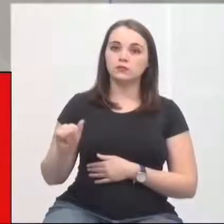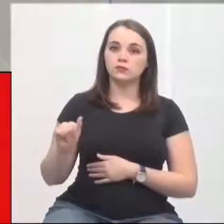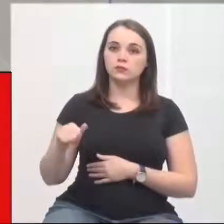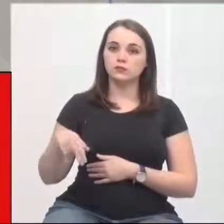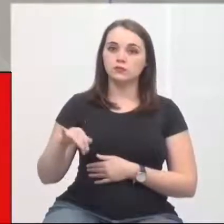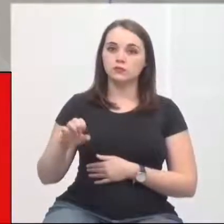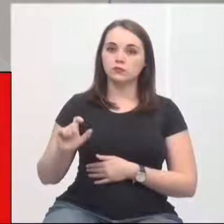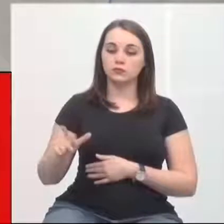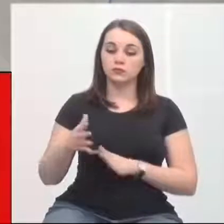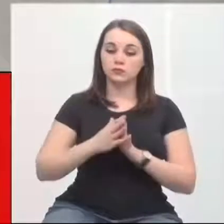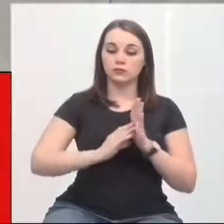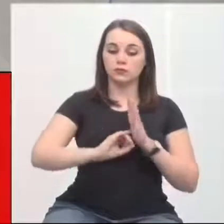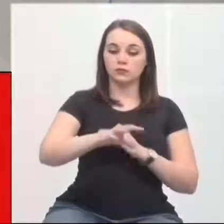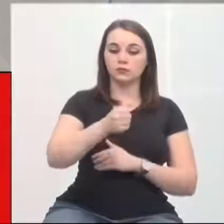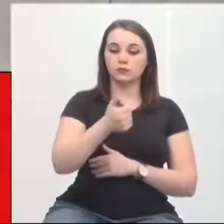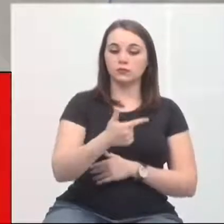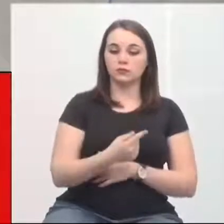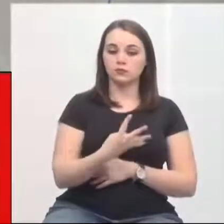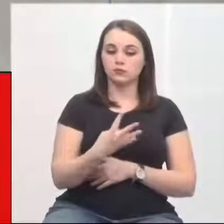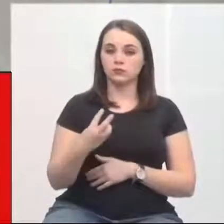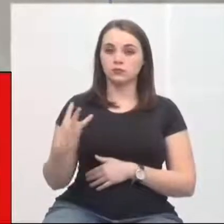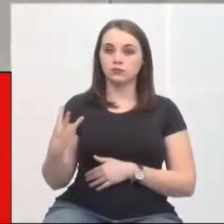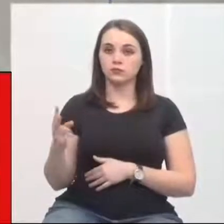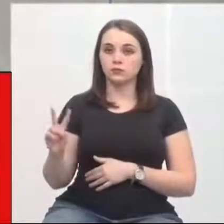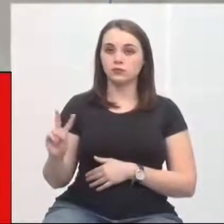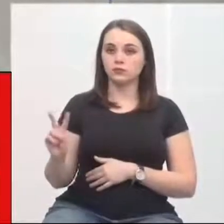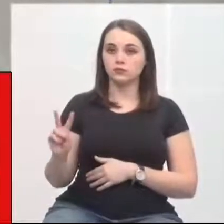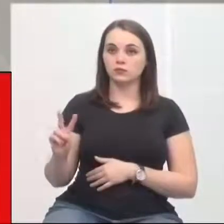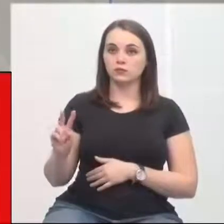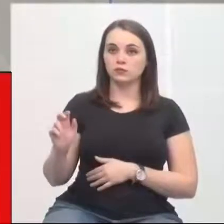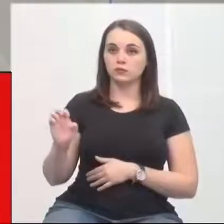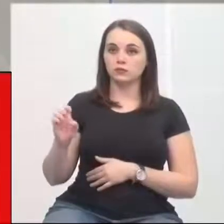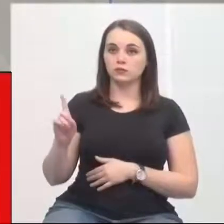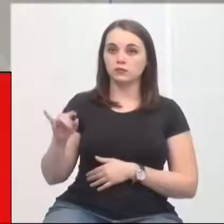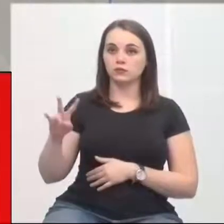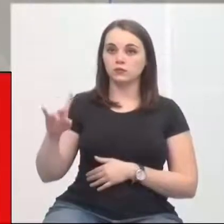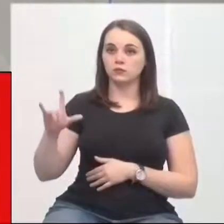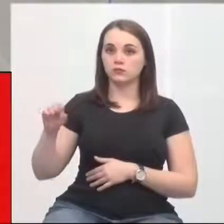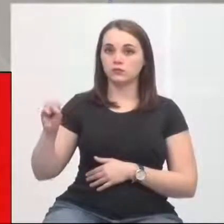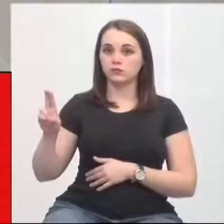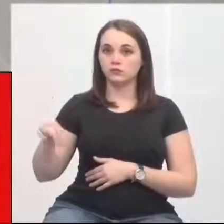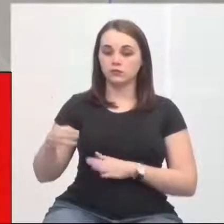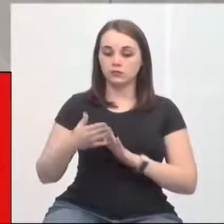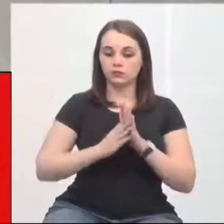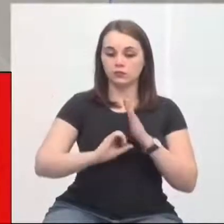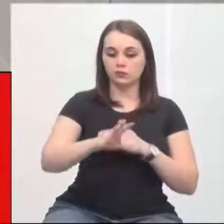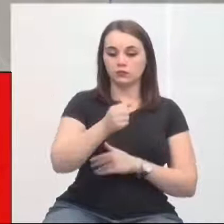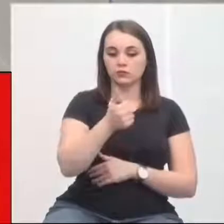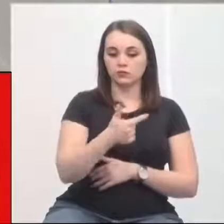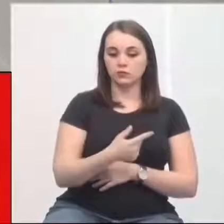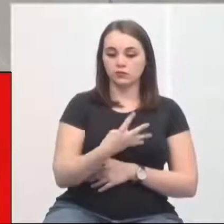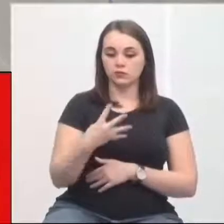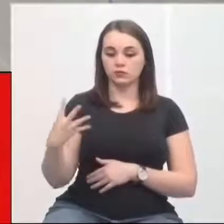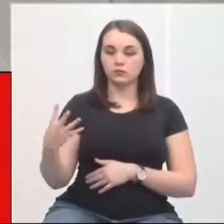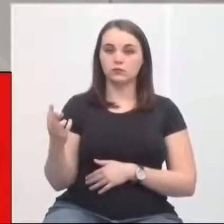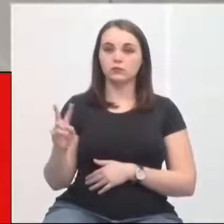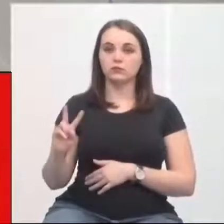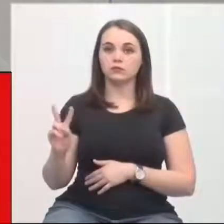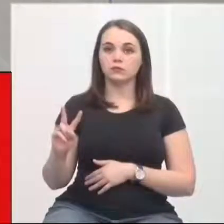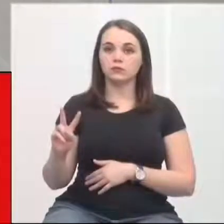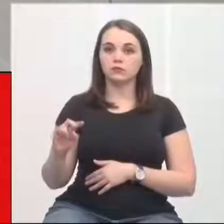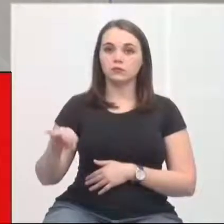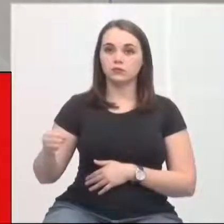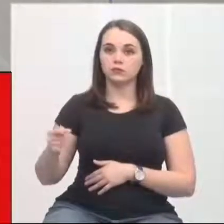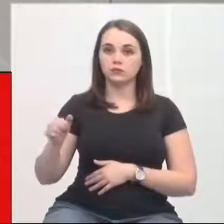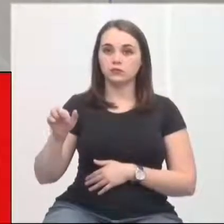Antunes. Indicação 1243/2021, de autoria do vereador Edilson Medeiros. Indicação 1244/2021, de autoria do vereador